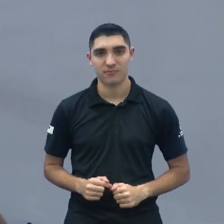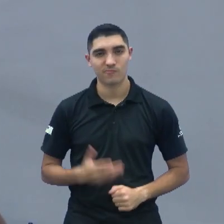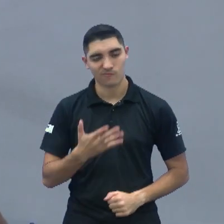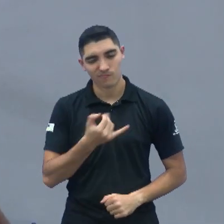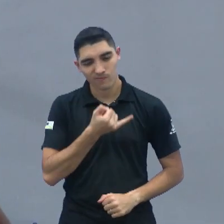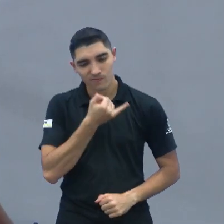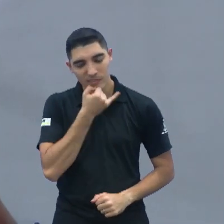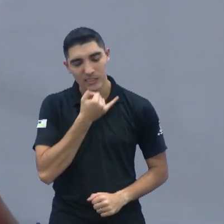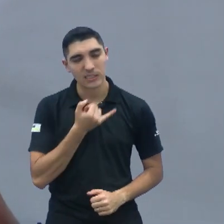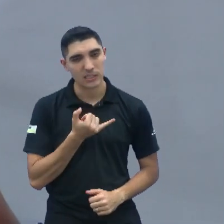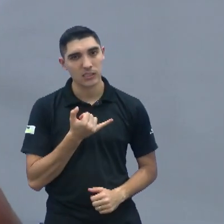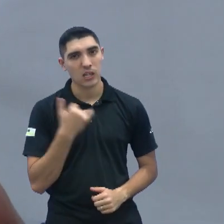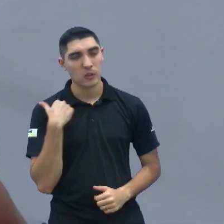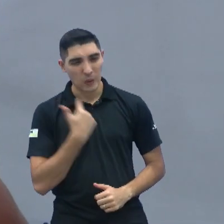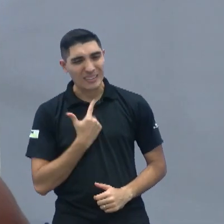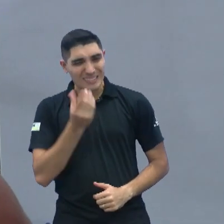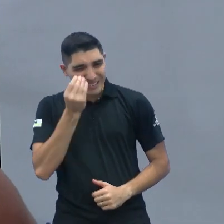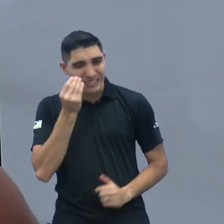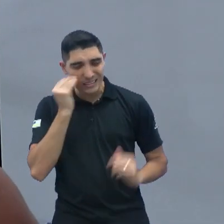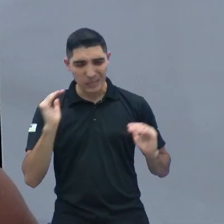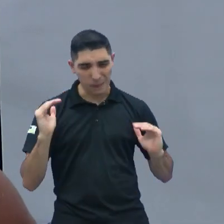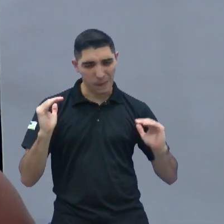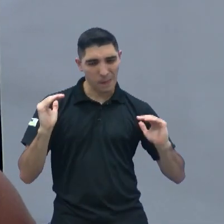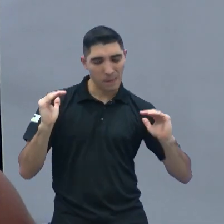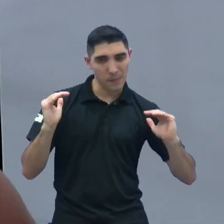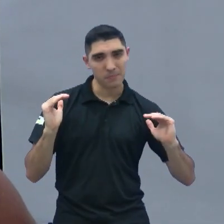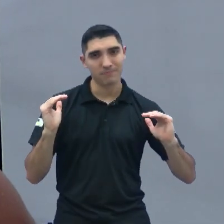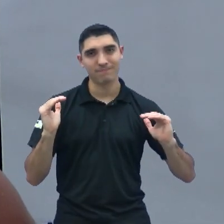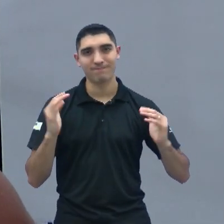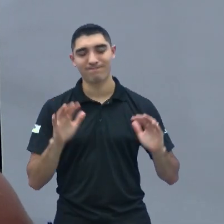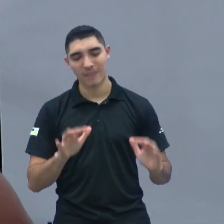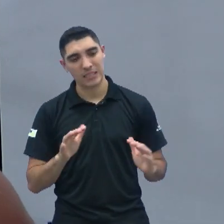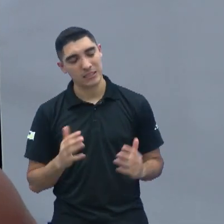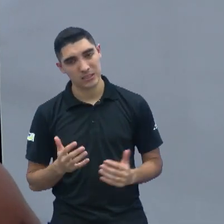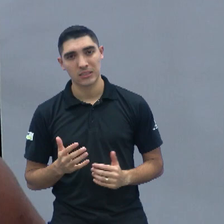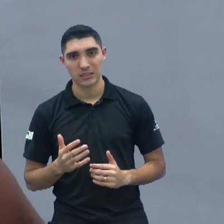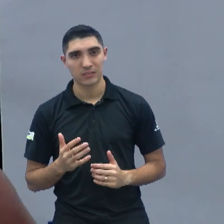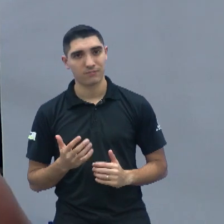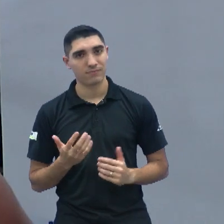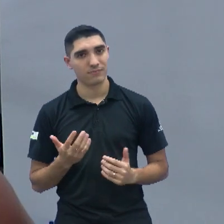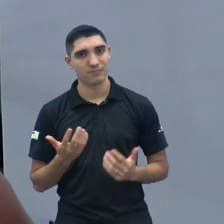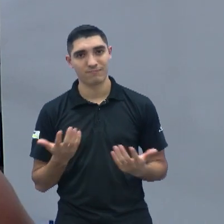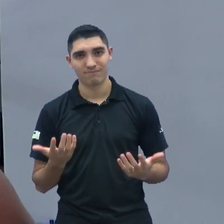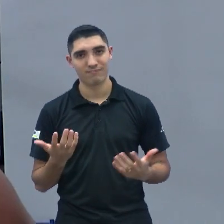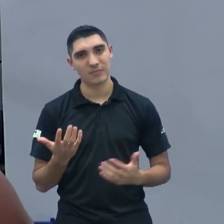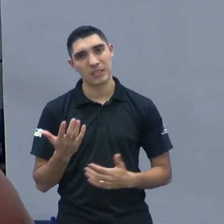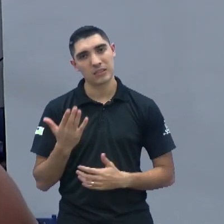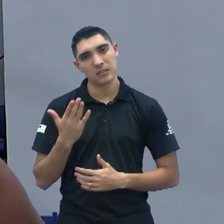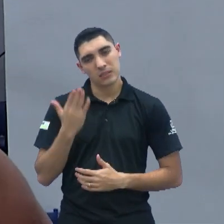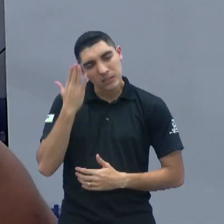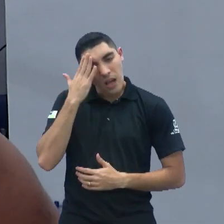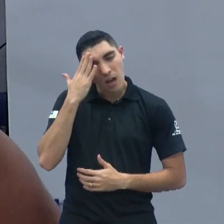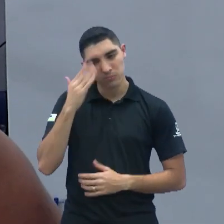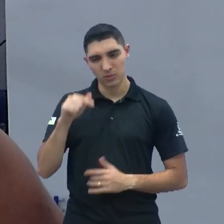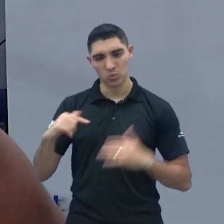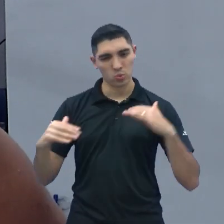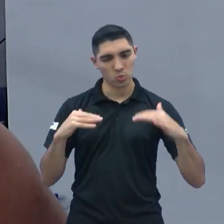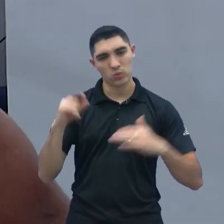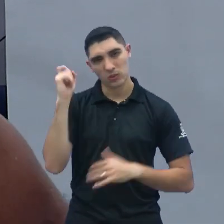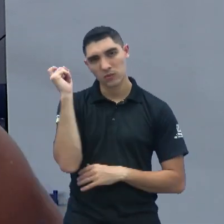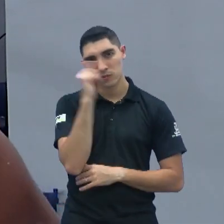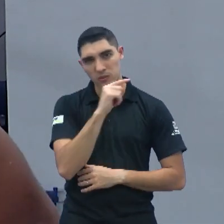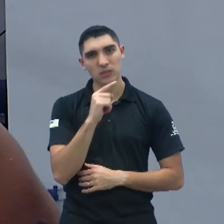até esboçou uma reação em certos momentos, mas a gente sabia que ia ser difícil, a gente ia ter